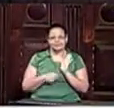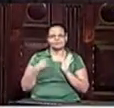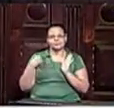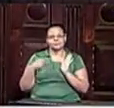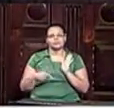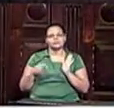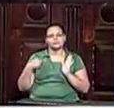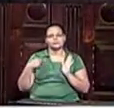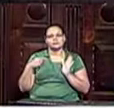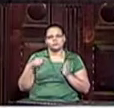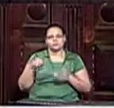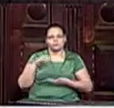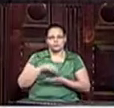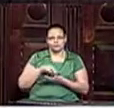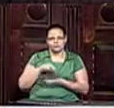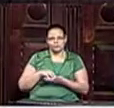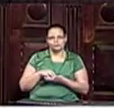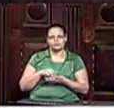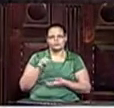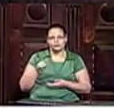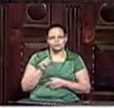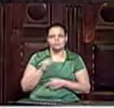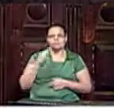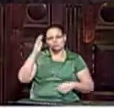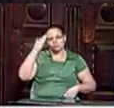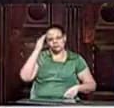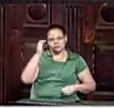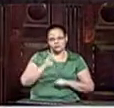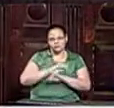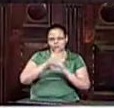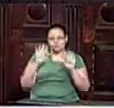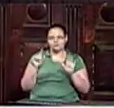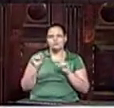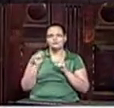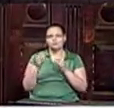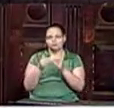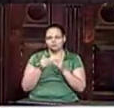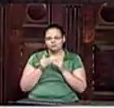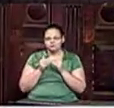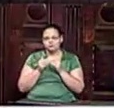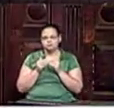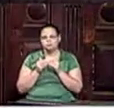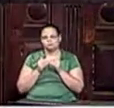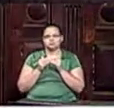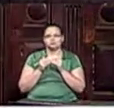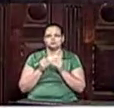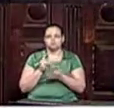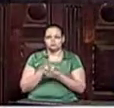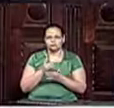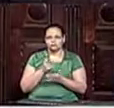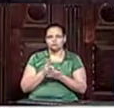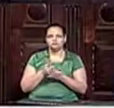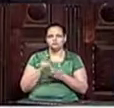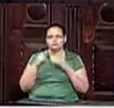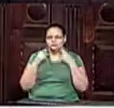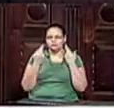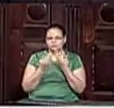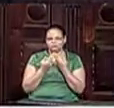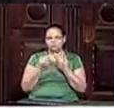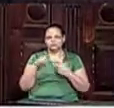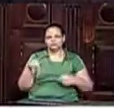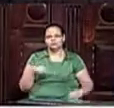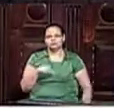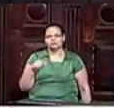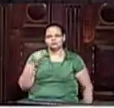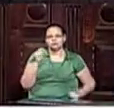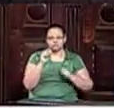regulação possa entender com clareza o que está sendo solicitado. Essa mesma reunião que fizemos